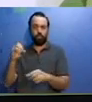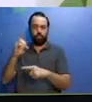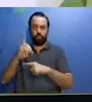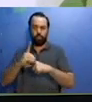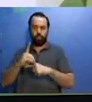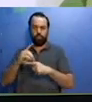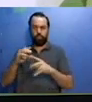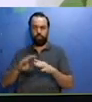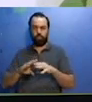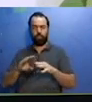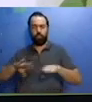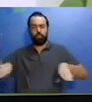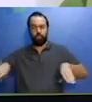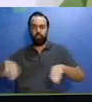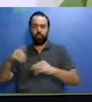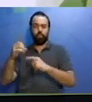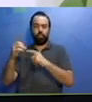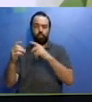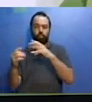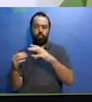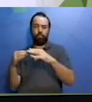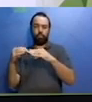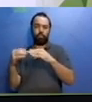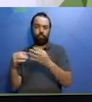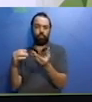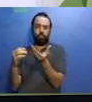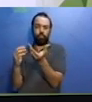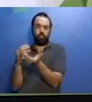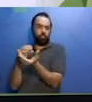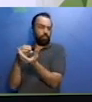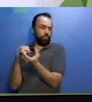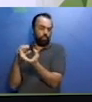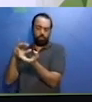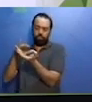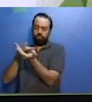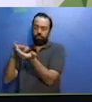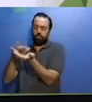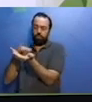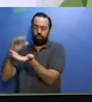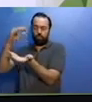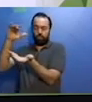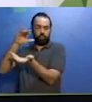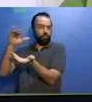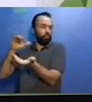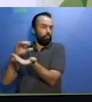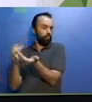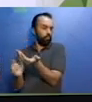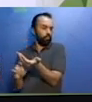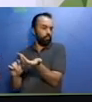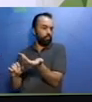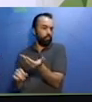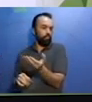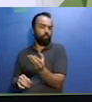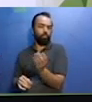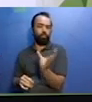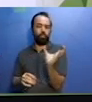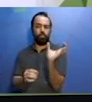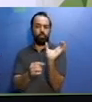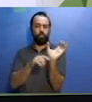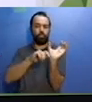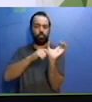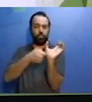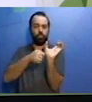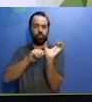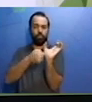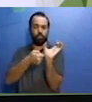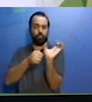material mais denso vai se depositar no fundo e o menos denso vai flutuar. Aqui no funil de bromo, nós temos uma